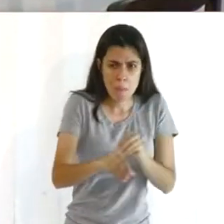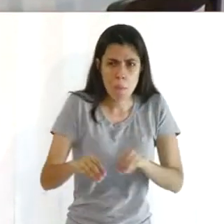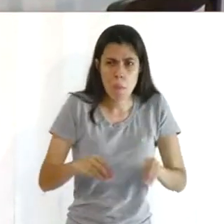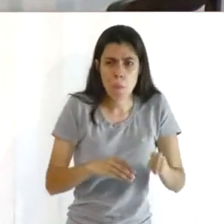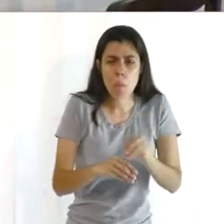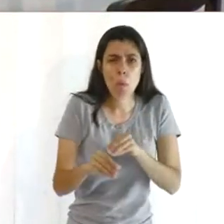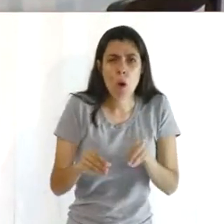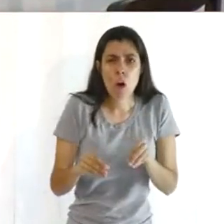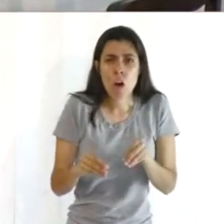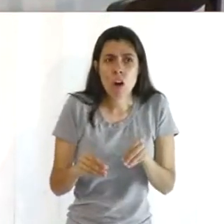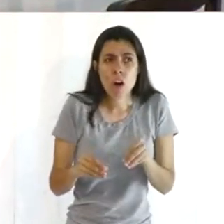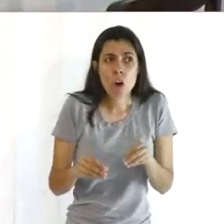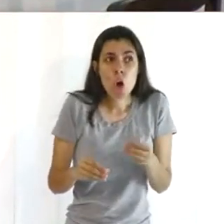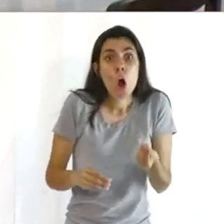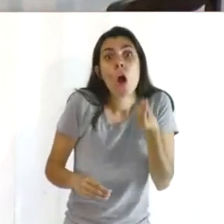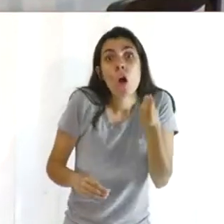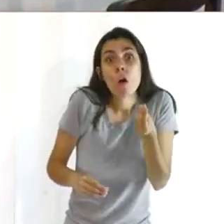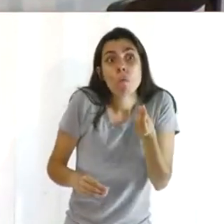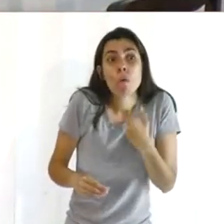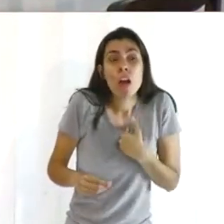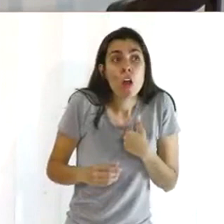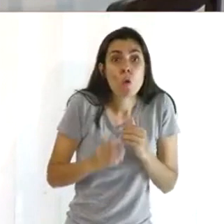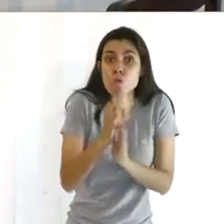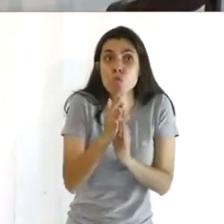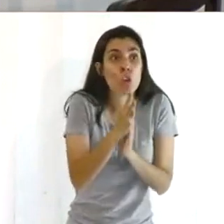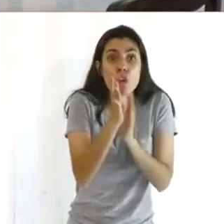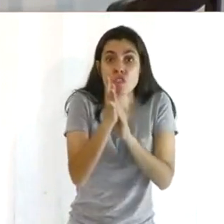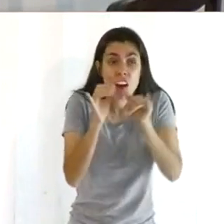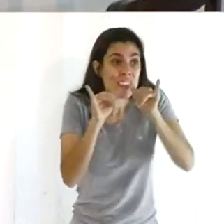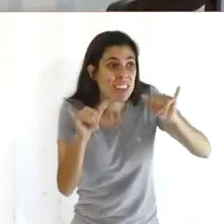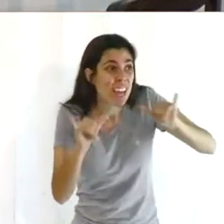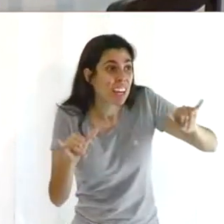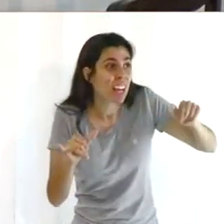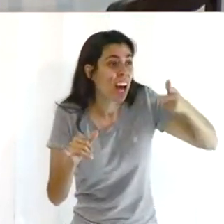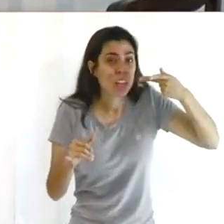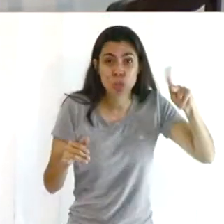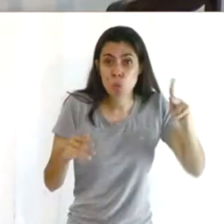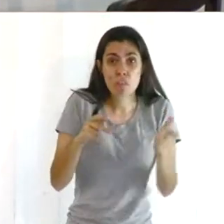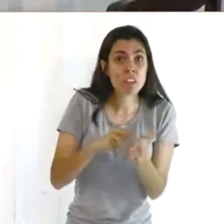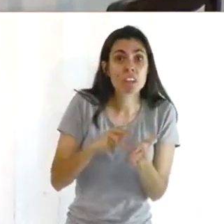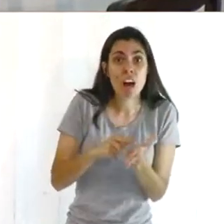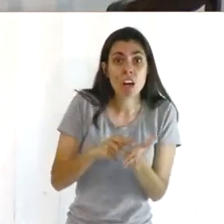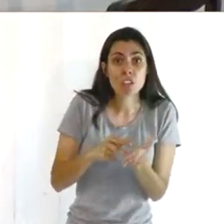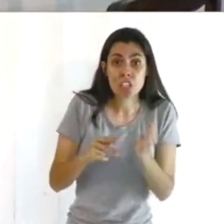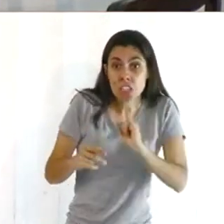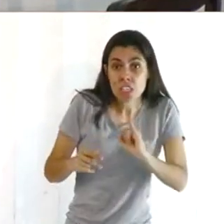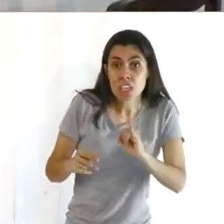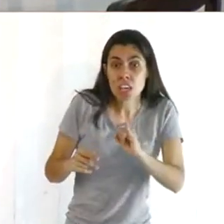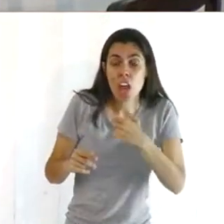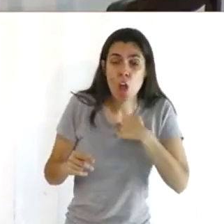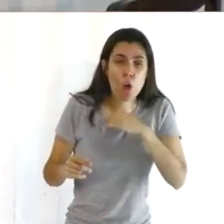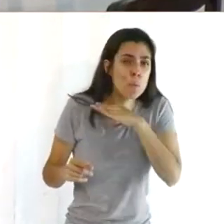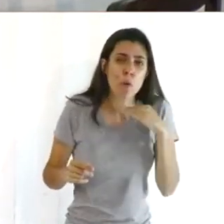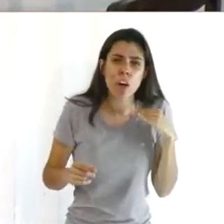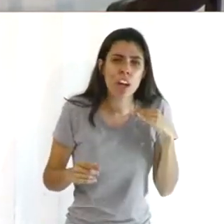Ouve, Senhor, e tem compaixão de mim, sê tu, Senhor, o meu